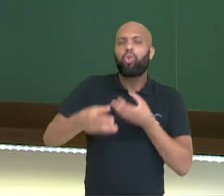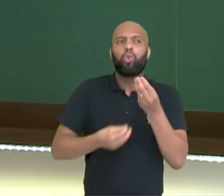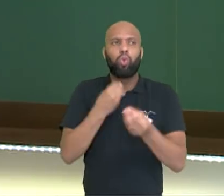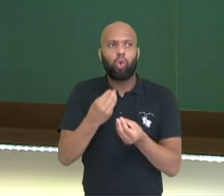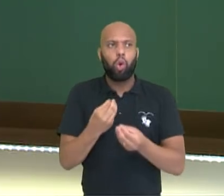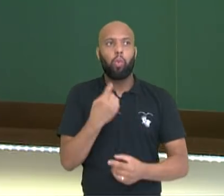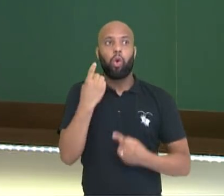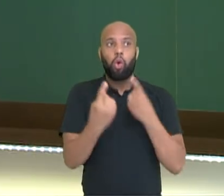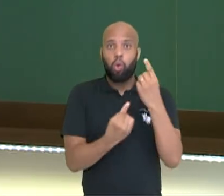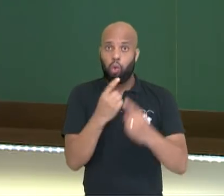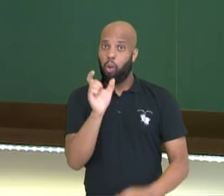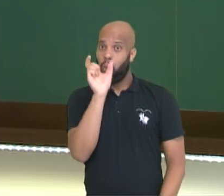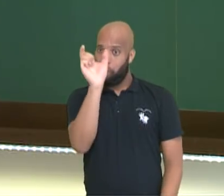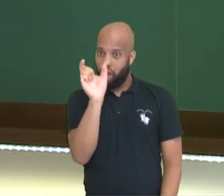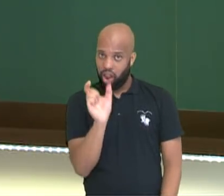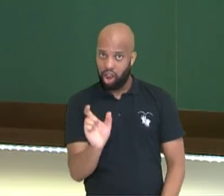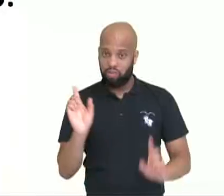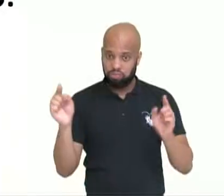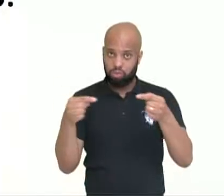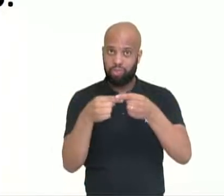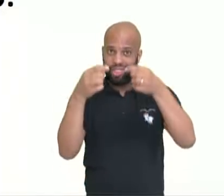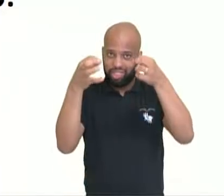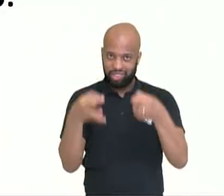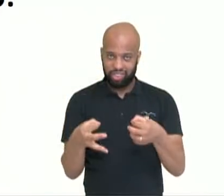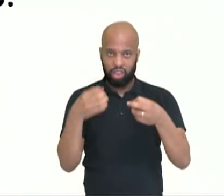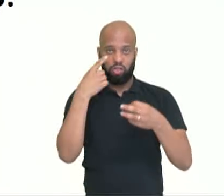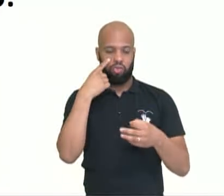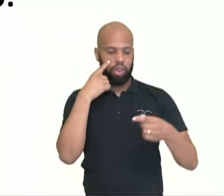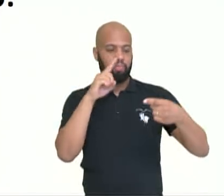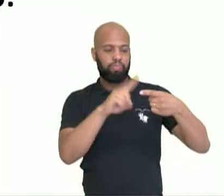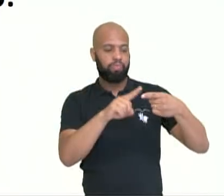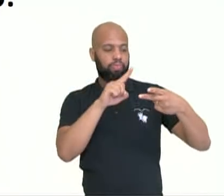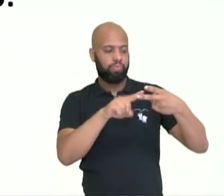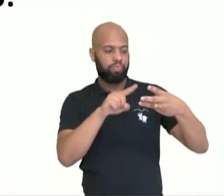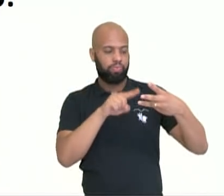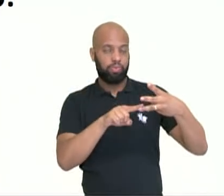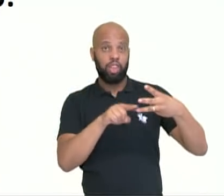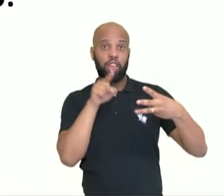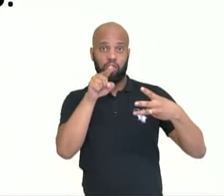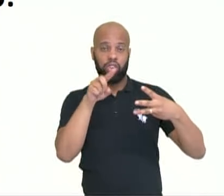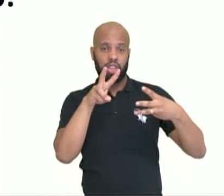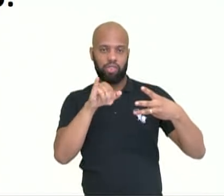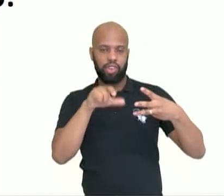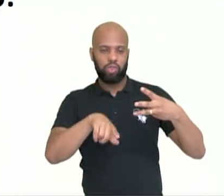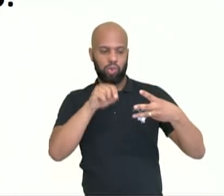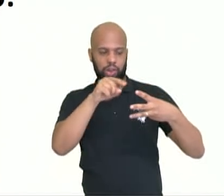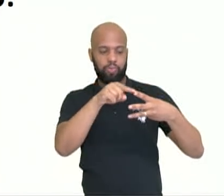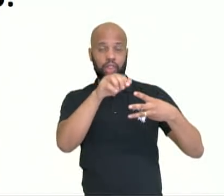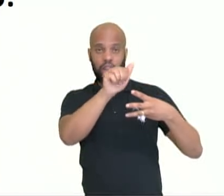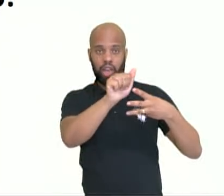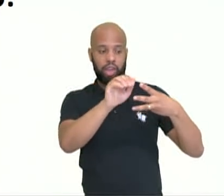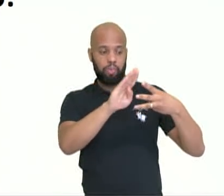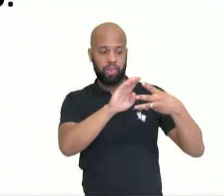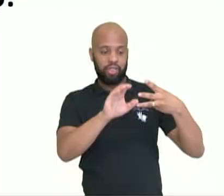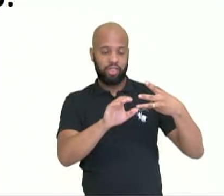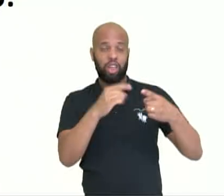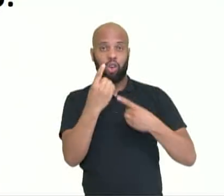que tipo de mundo que a gente vive, ó. Letra A, um mundo unipolar. Letra B, um